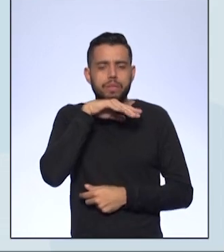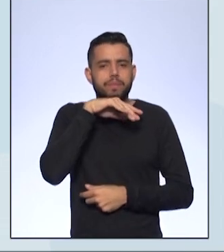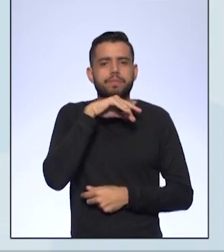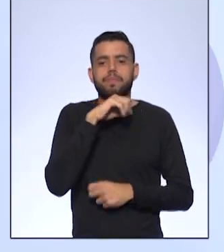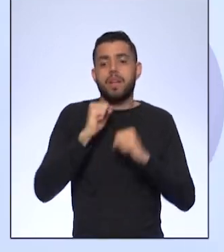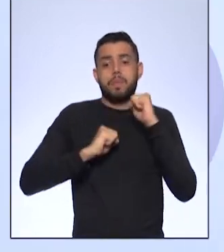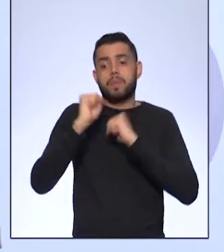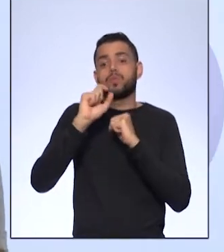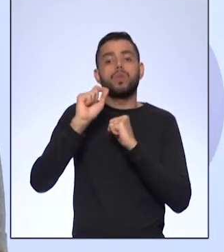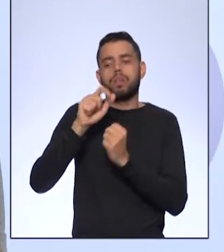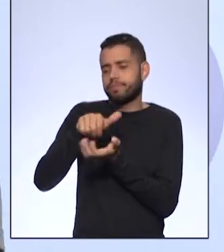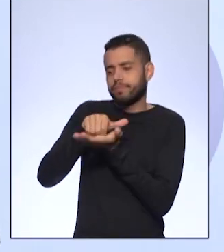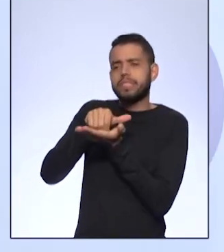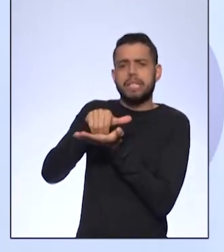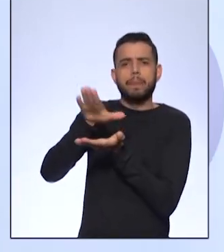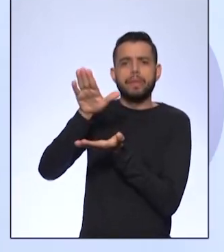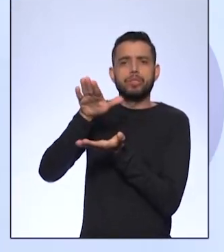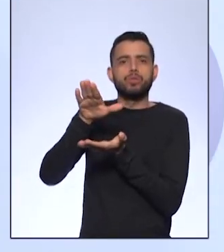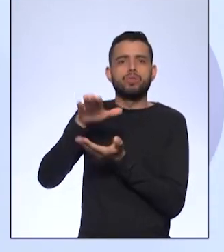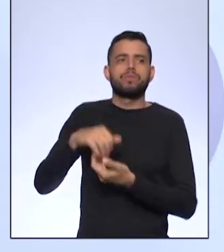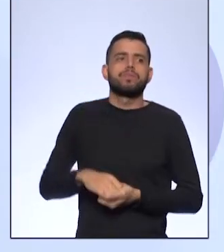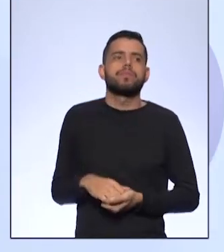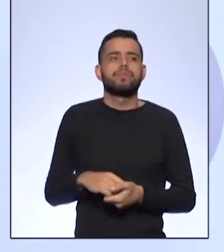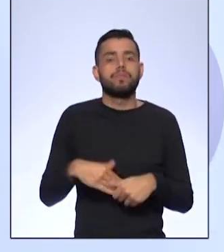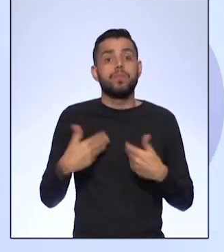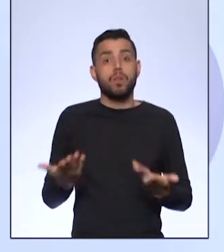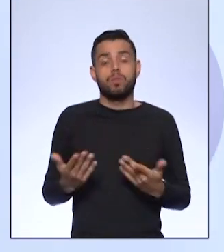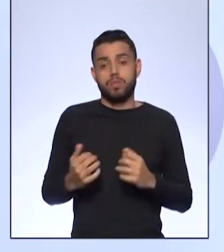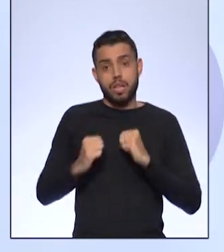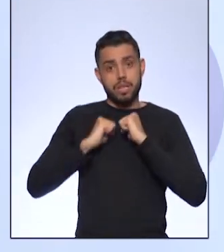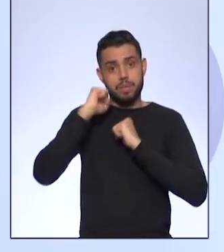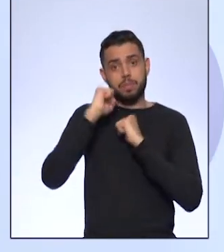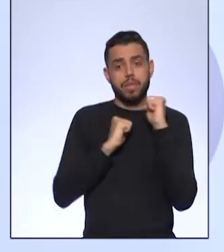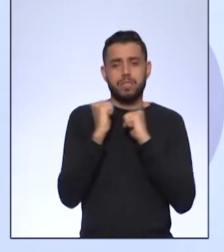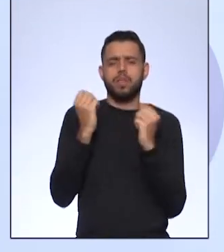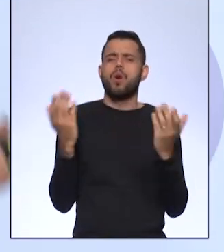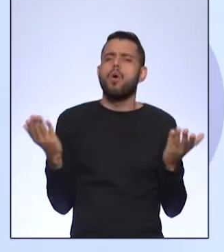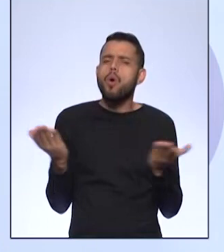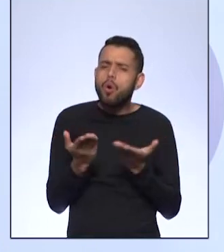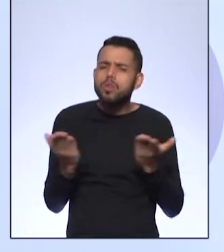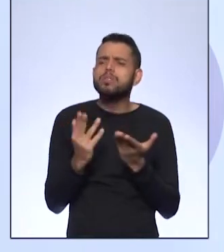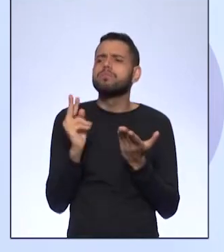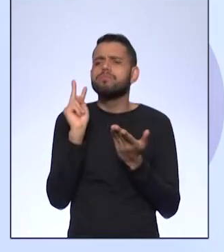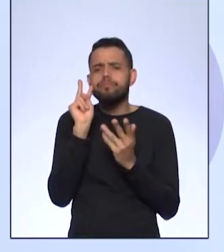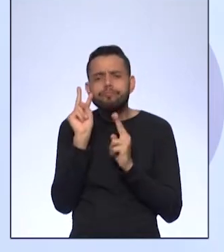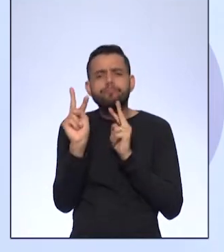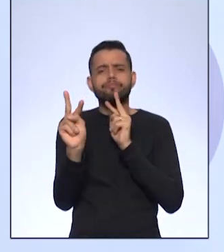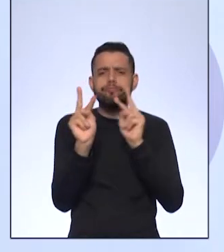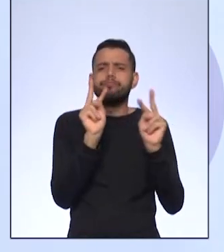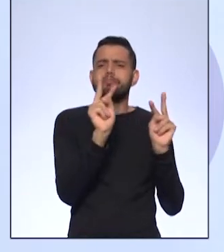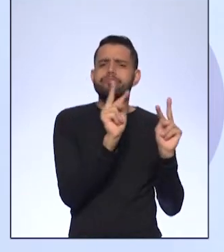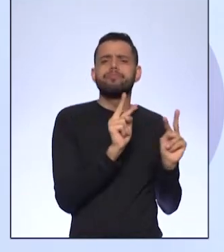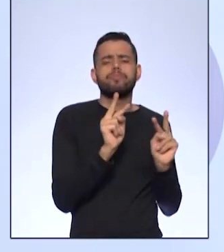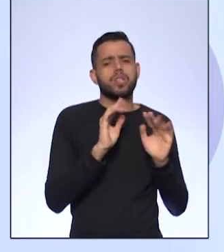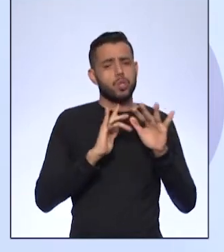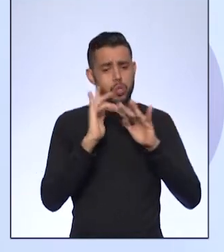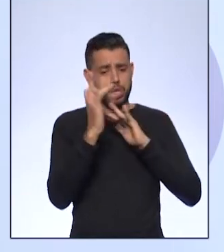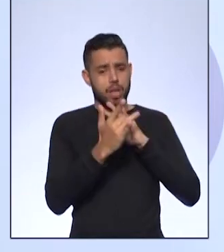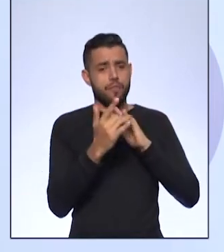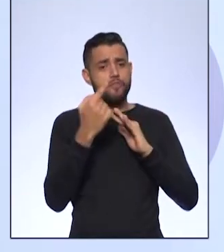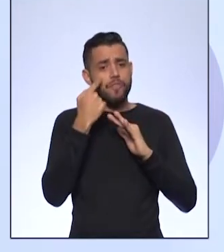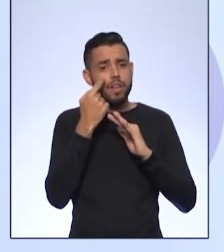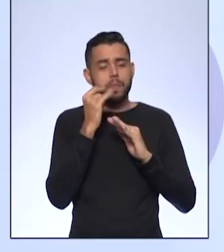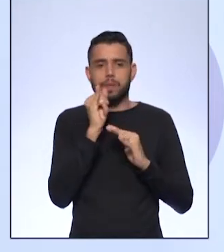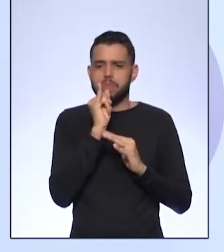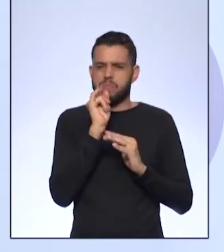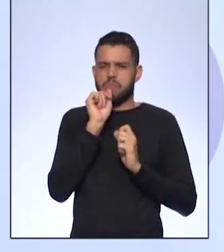e demitiu esse funcionário. Então, até as empresas hoje fazem essa vistoria nas suas redes sociais para ver se você dissemina